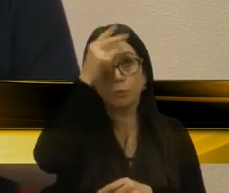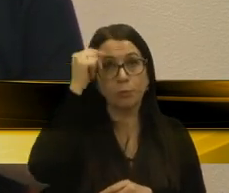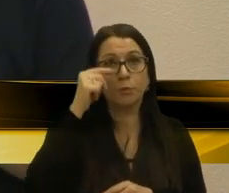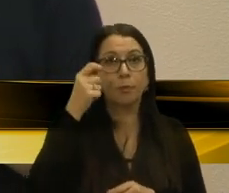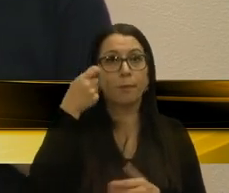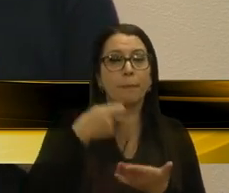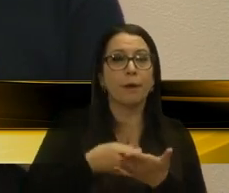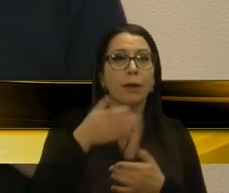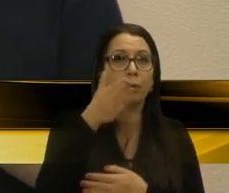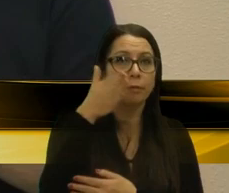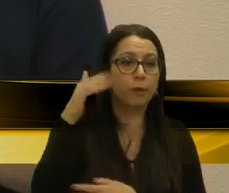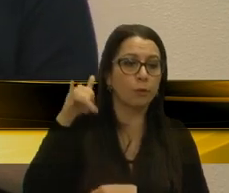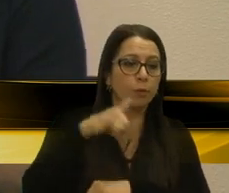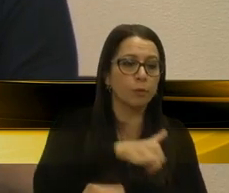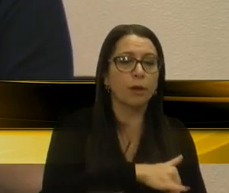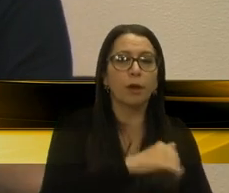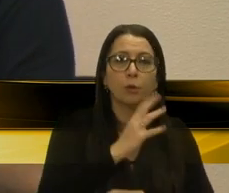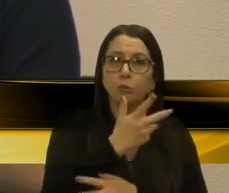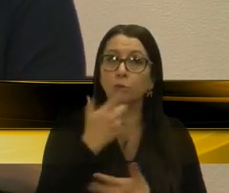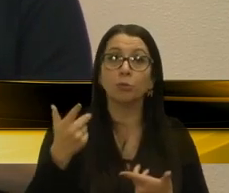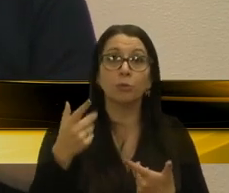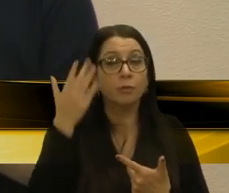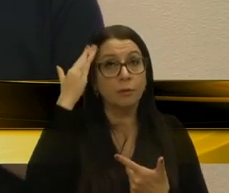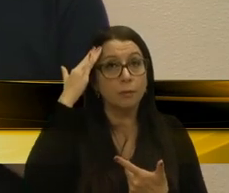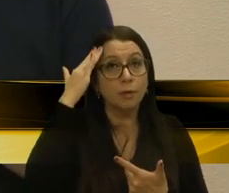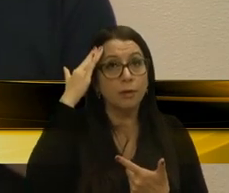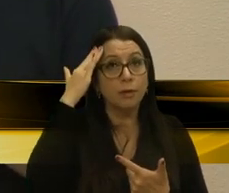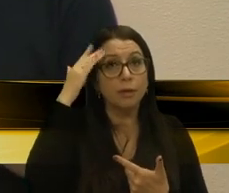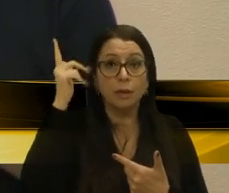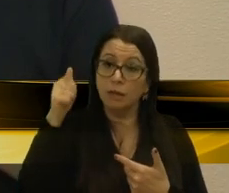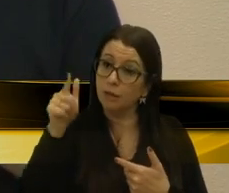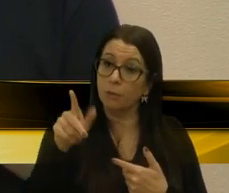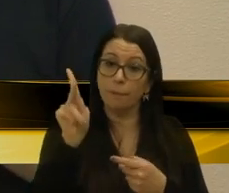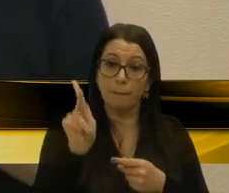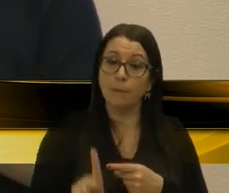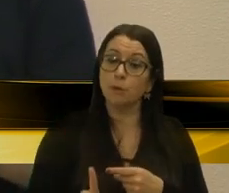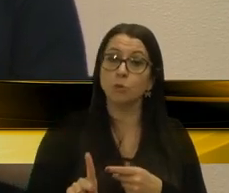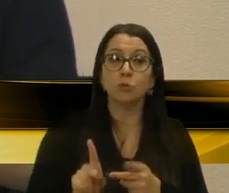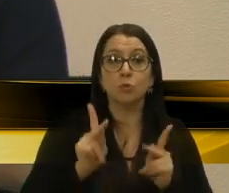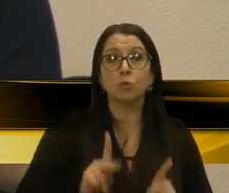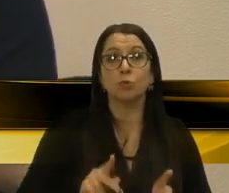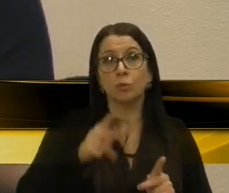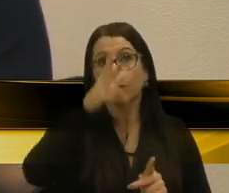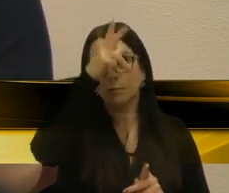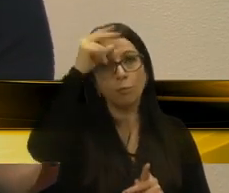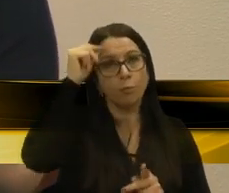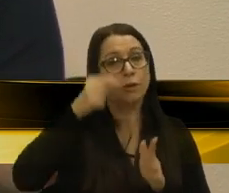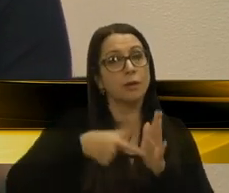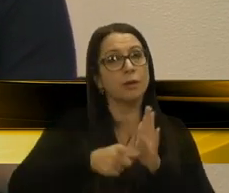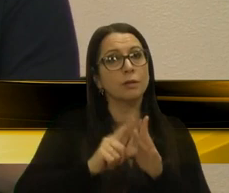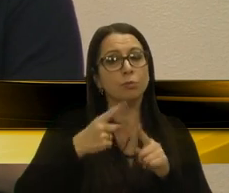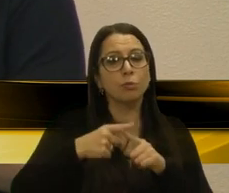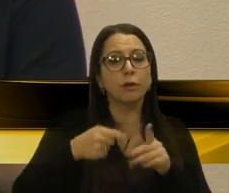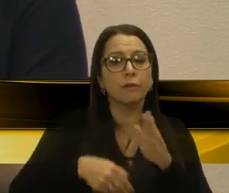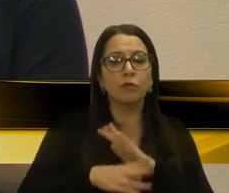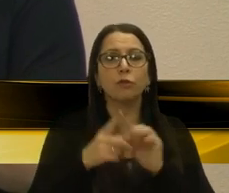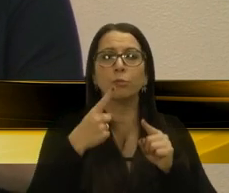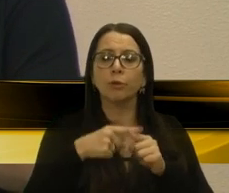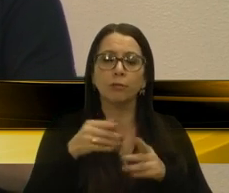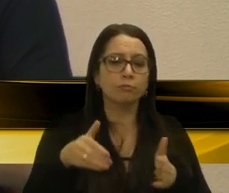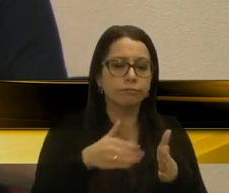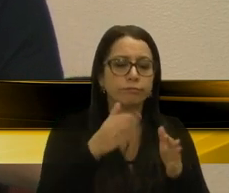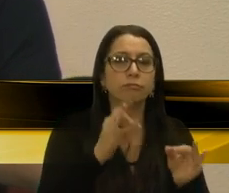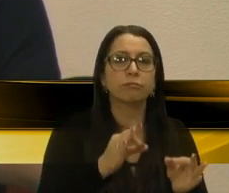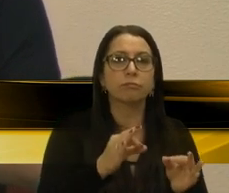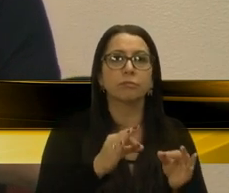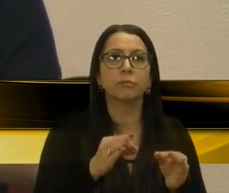a passagem aérea, é o hotel. Nós precisamos saber, é uma figura pública antes. Por que está viajando, qual é o roteiro, enfim,